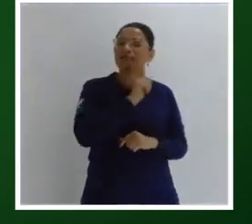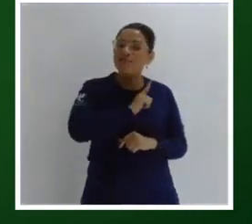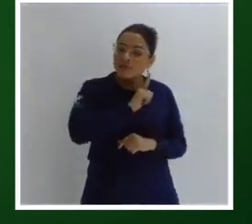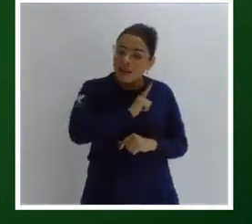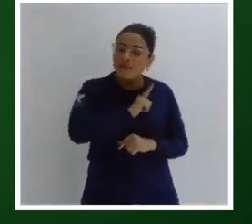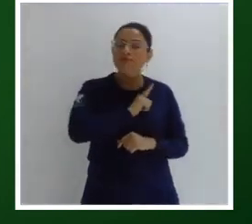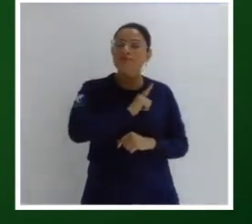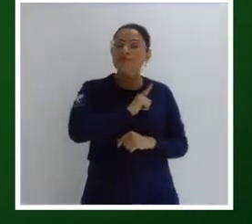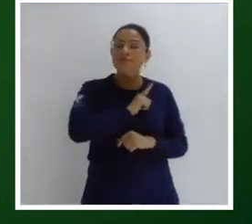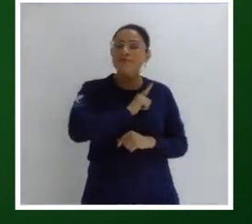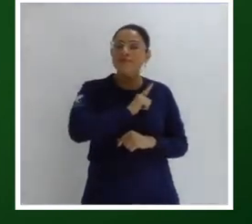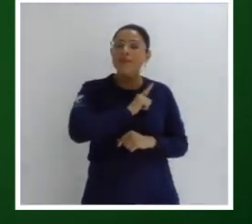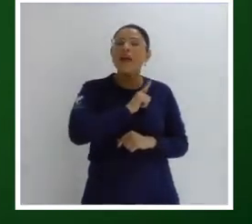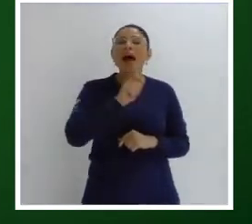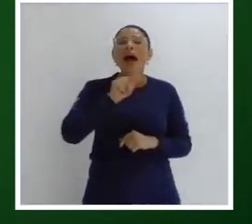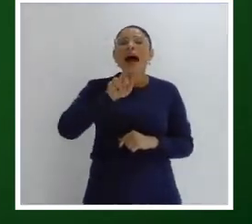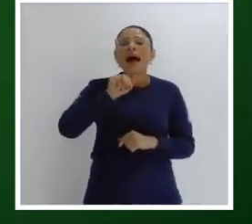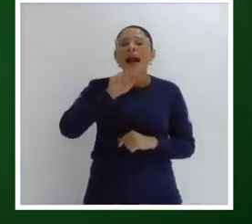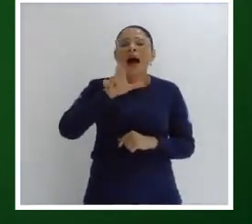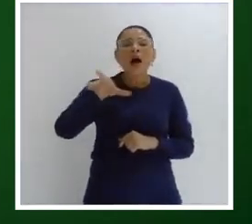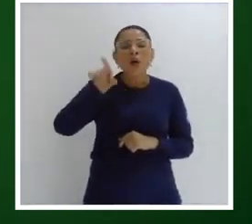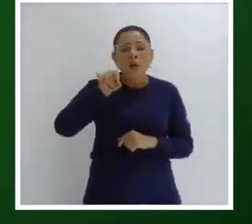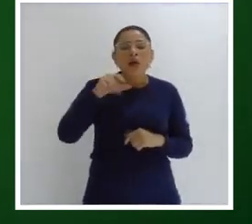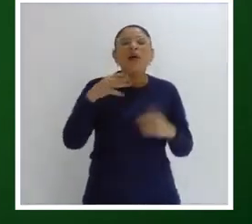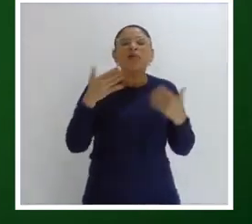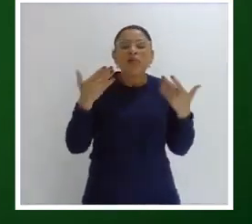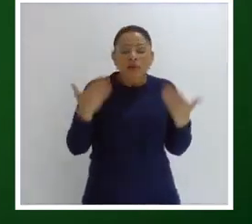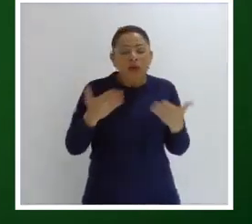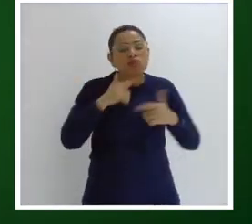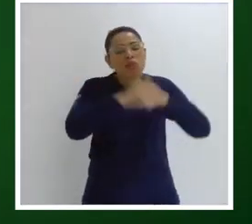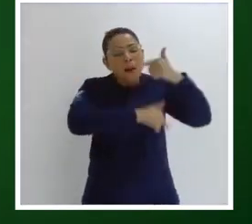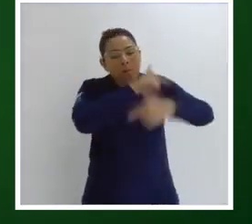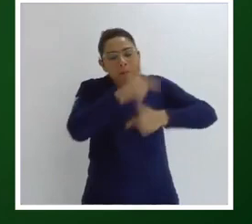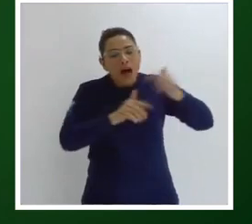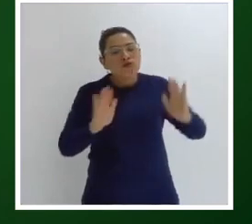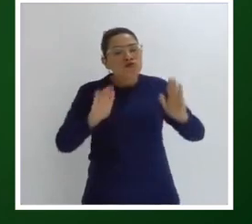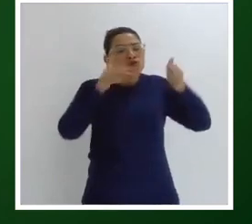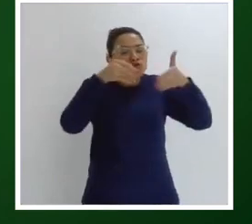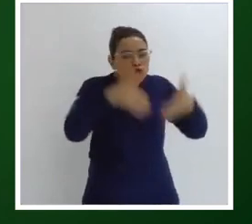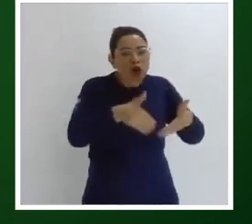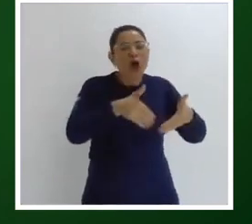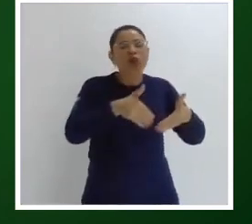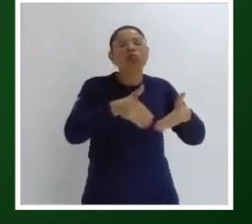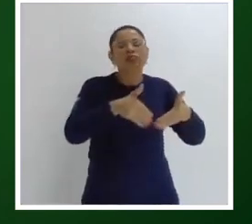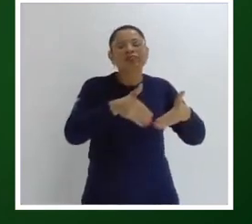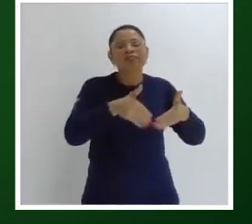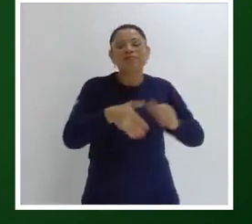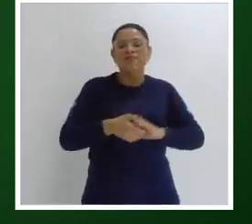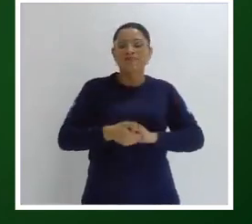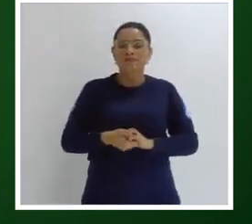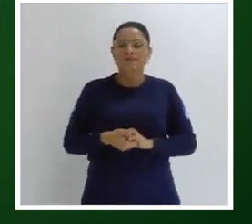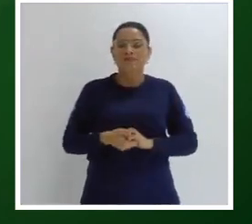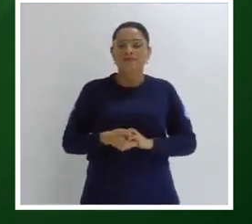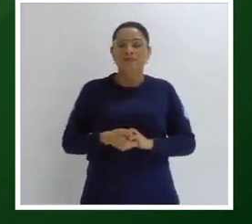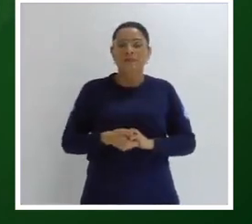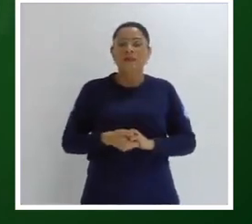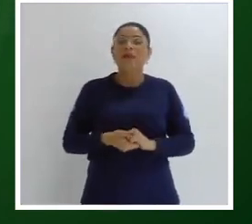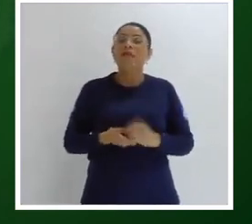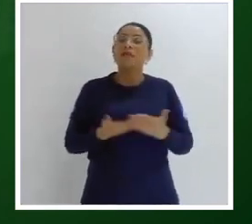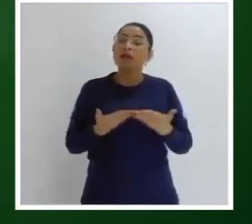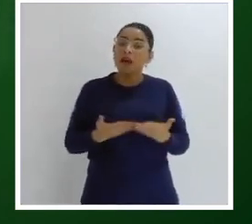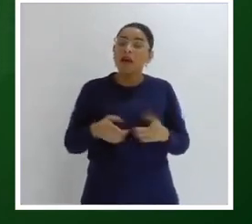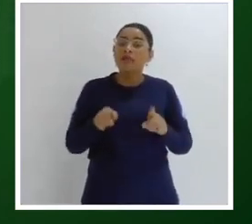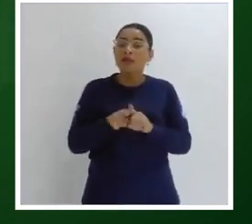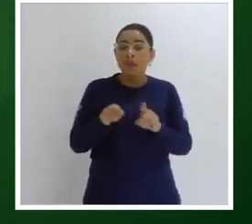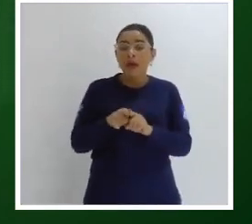eles têm um trabalho específico nessa questão aí e em relação ao